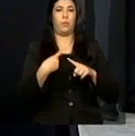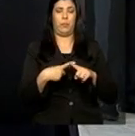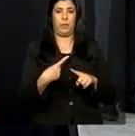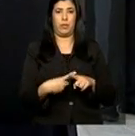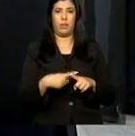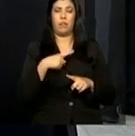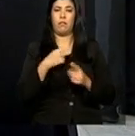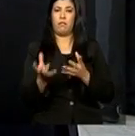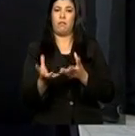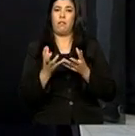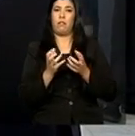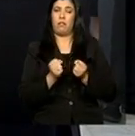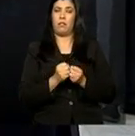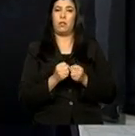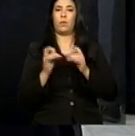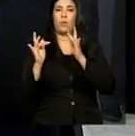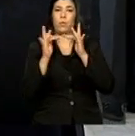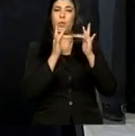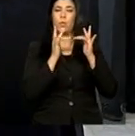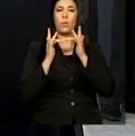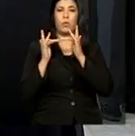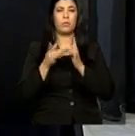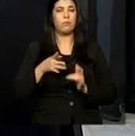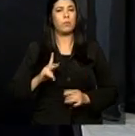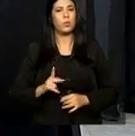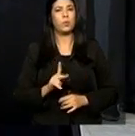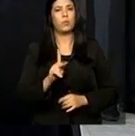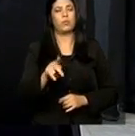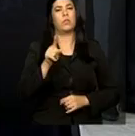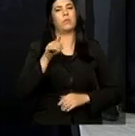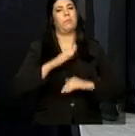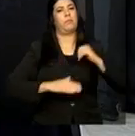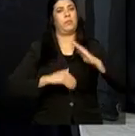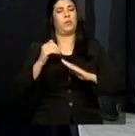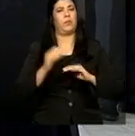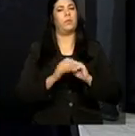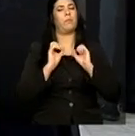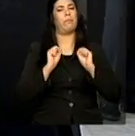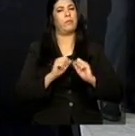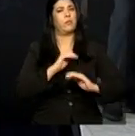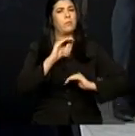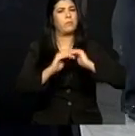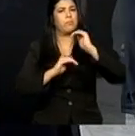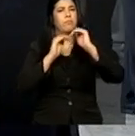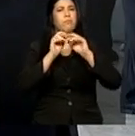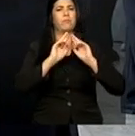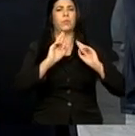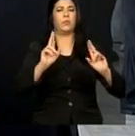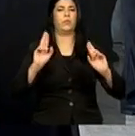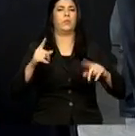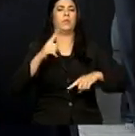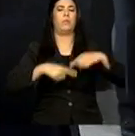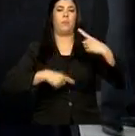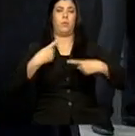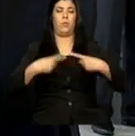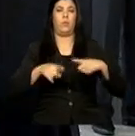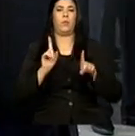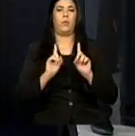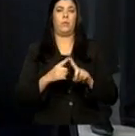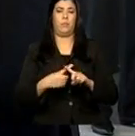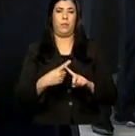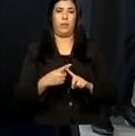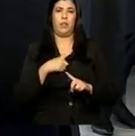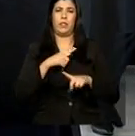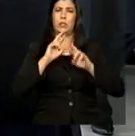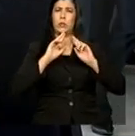Porque permite que, através do contato constante desses atores, nós possamos avançar em uma série de políticas, tendo em vista que há